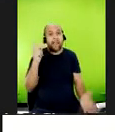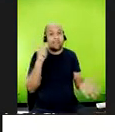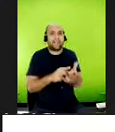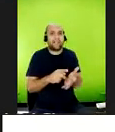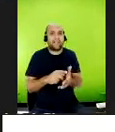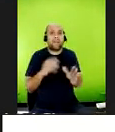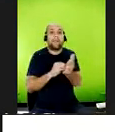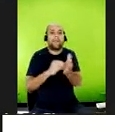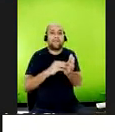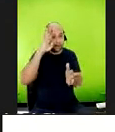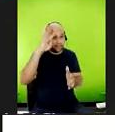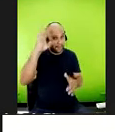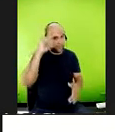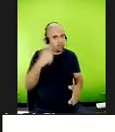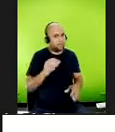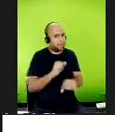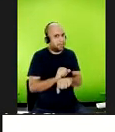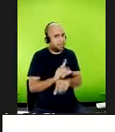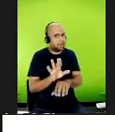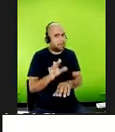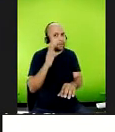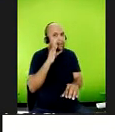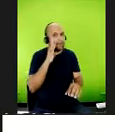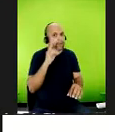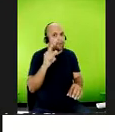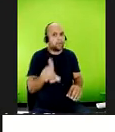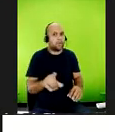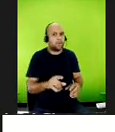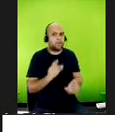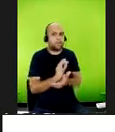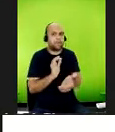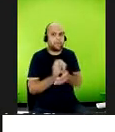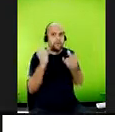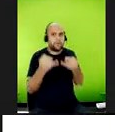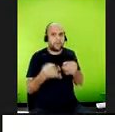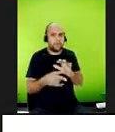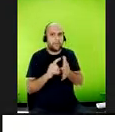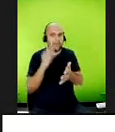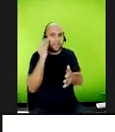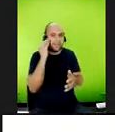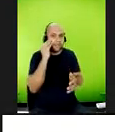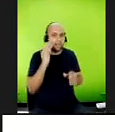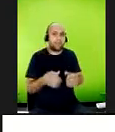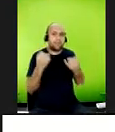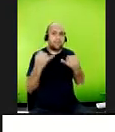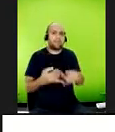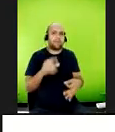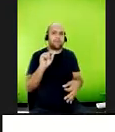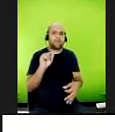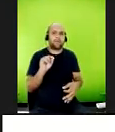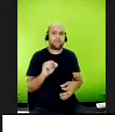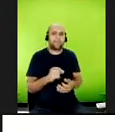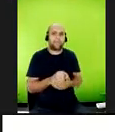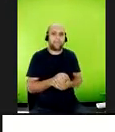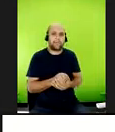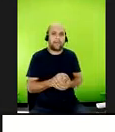para entender por aí deixou entender esse outro essa singularidade que eu falei lá no início a gente ter dentro do que a gente tá falando aqui e aí